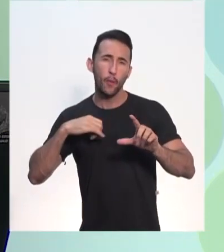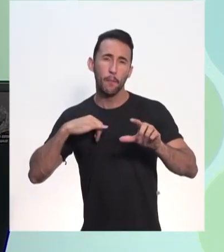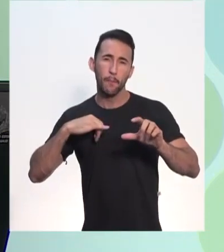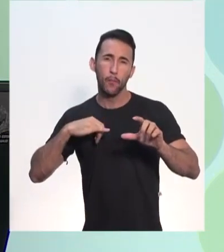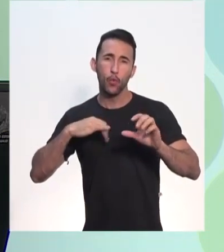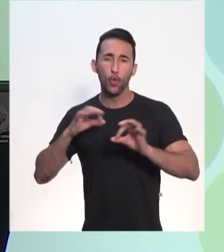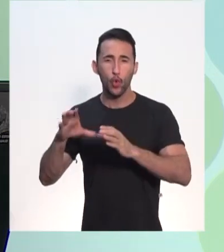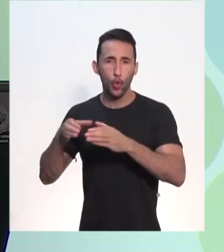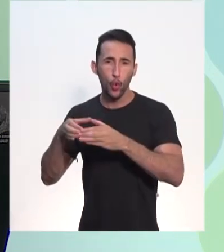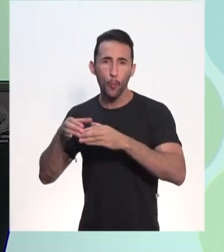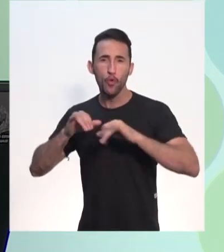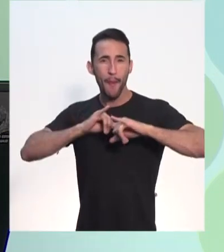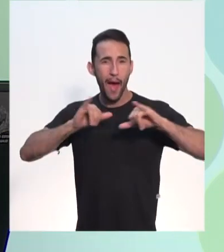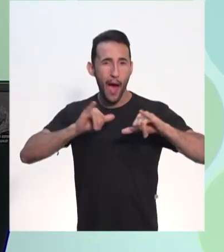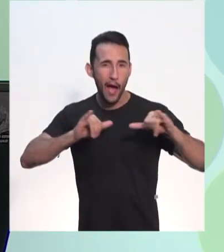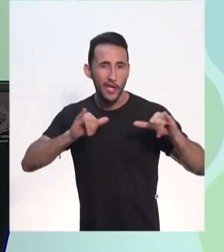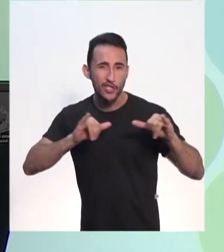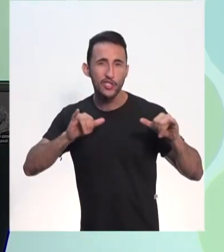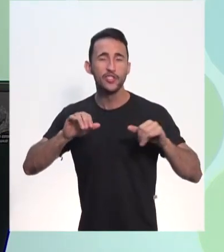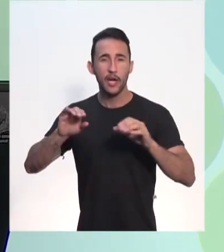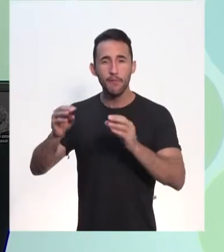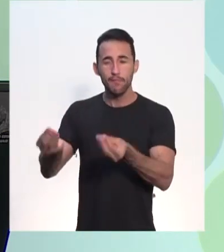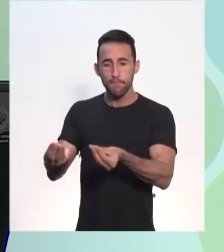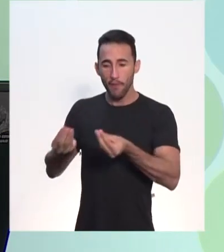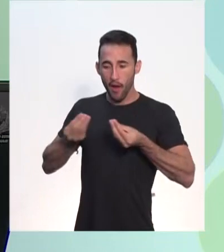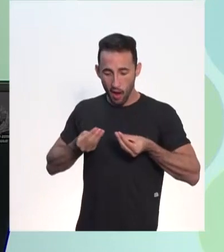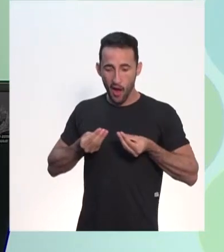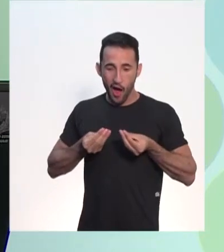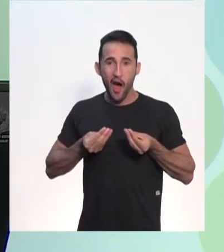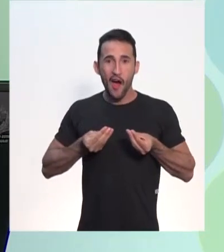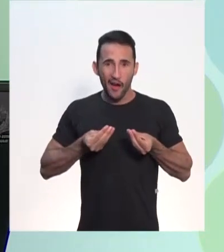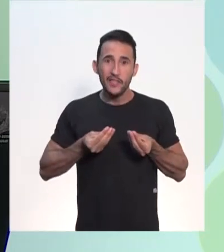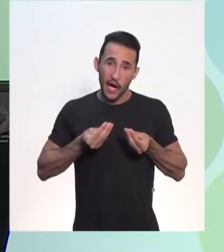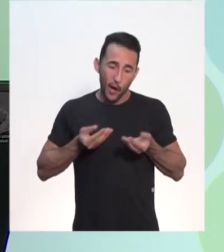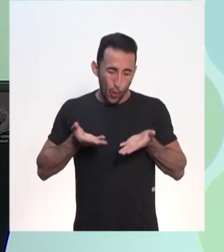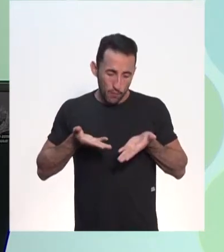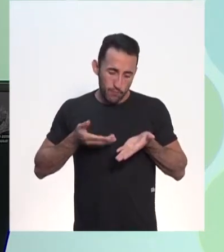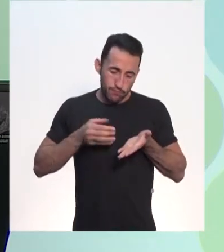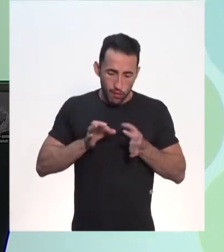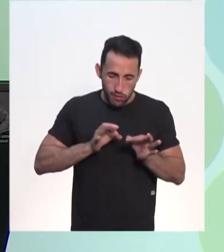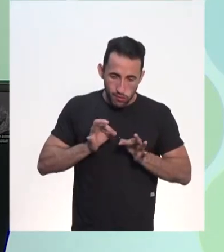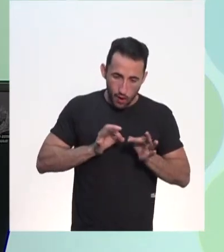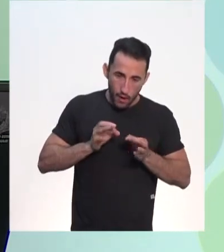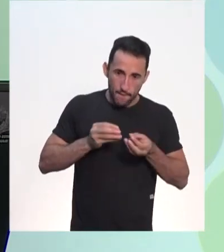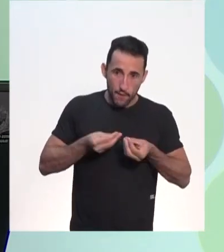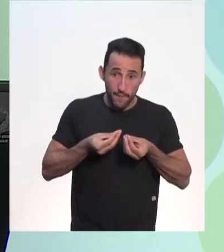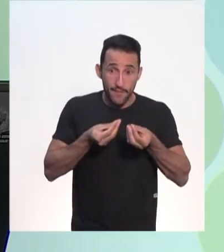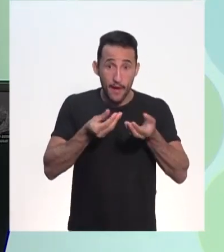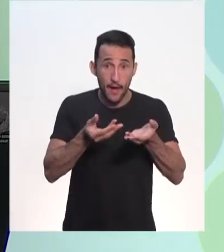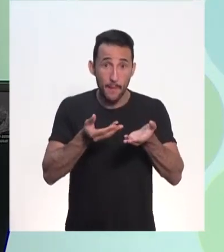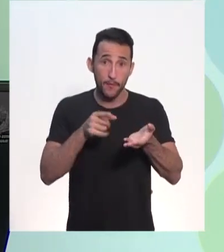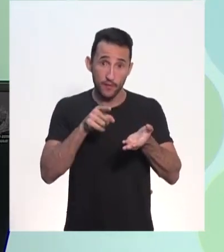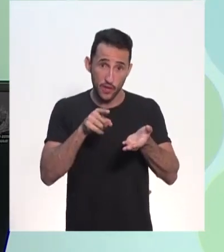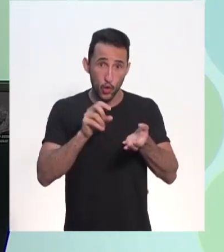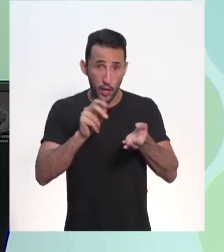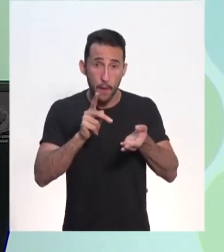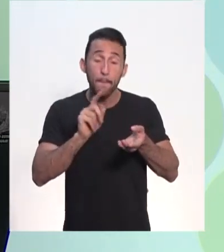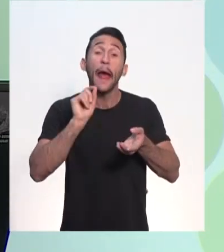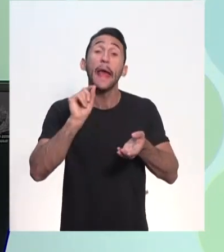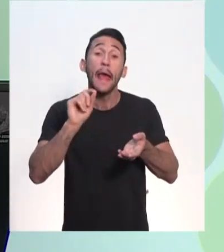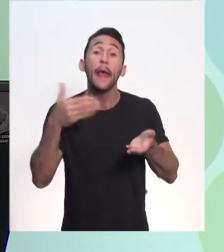procurado, têm colocado nos fóruns de debates a questão do Teams, a preocupação com o uso da ferramenta